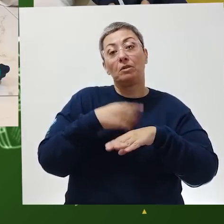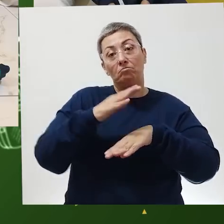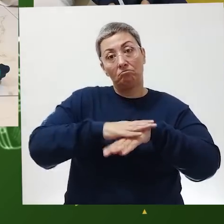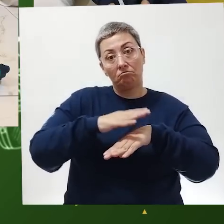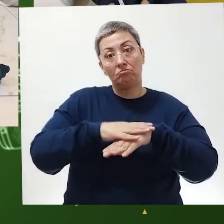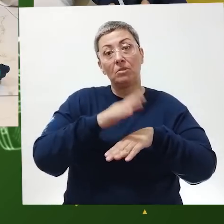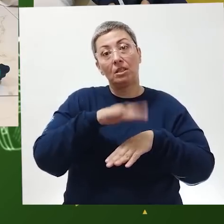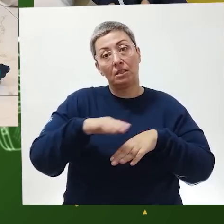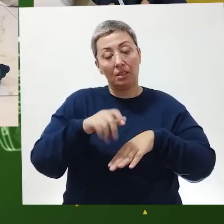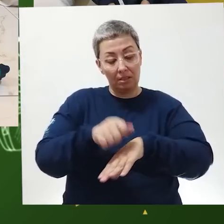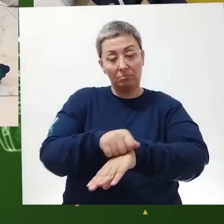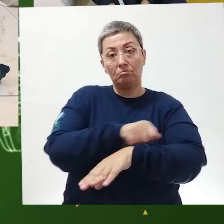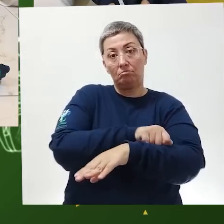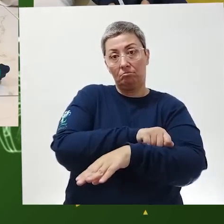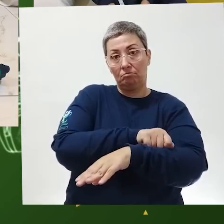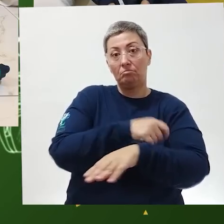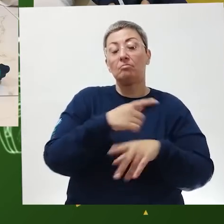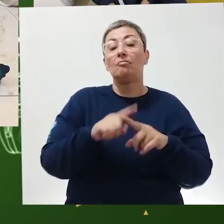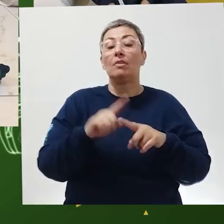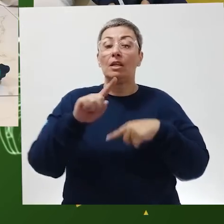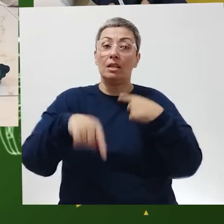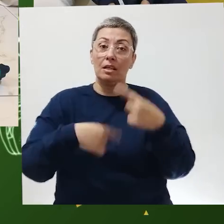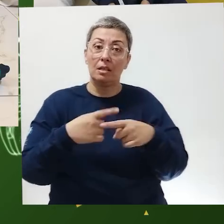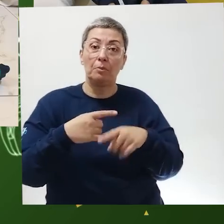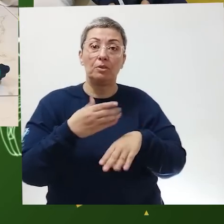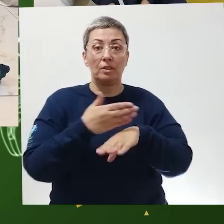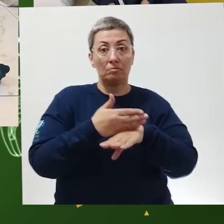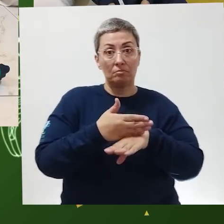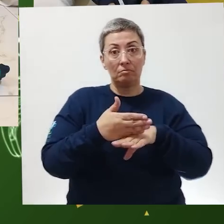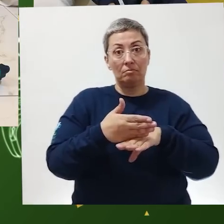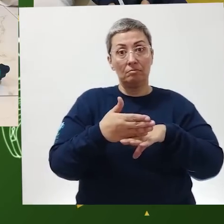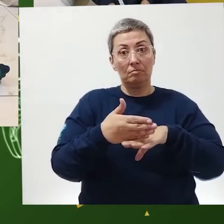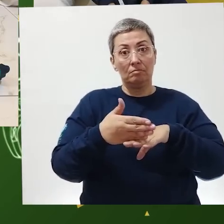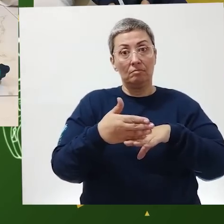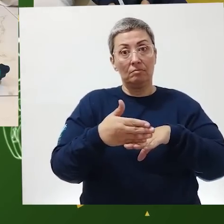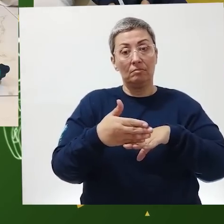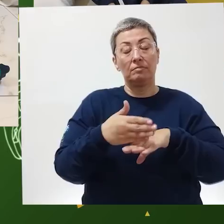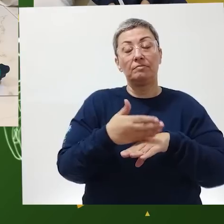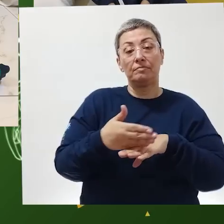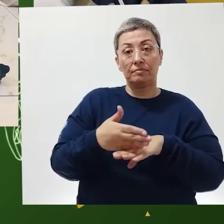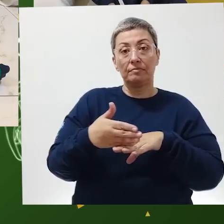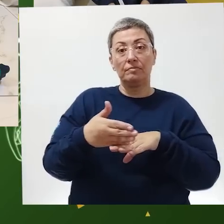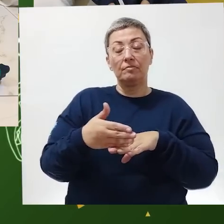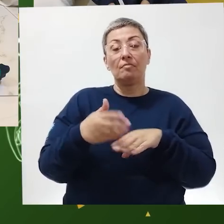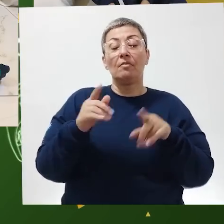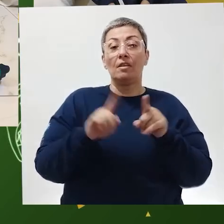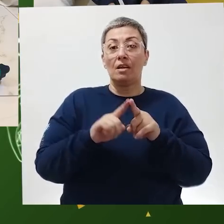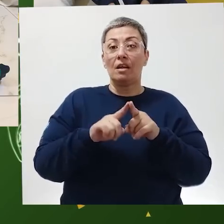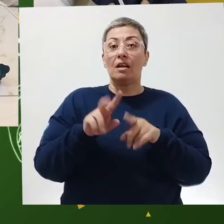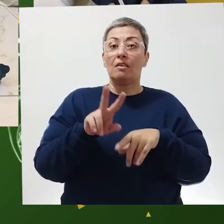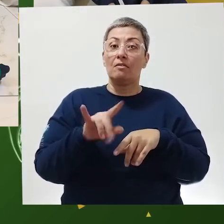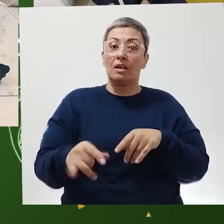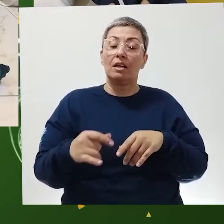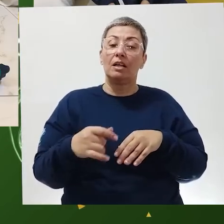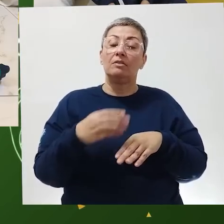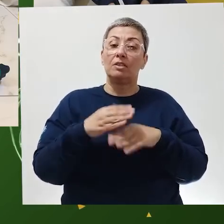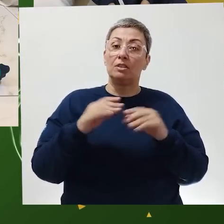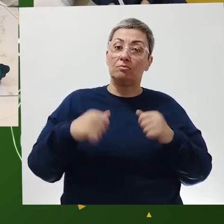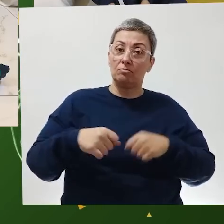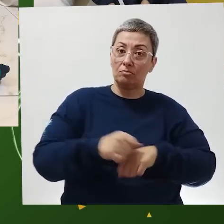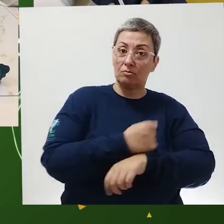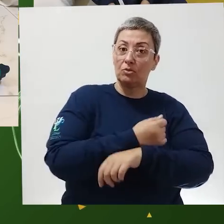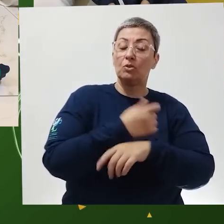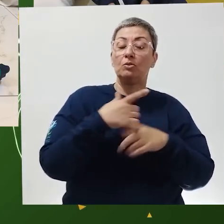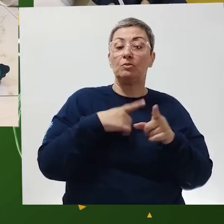criança coloca o restante. Aí depois nós vamos diminuindo, vamos trazendo mais para frente, aí ela vai colocar o